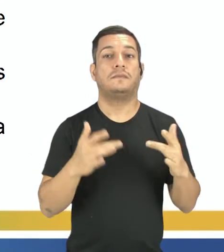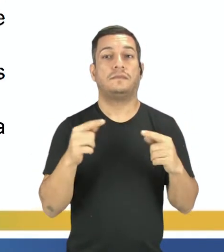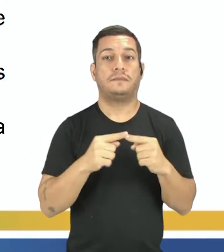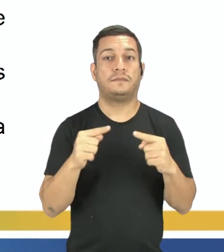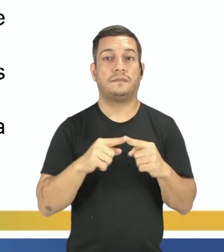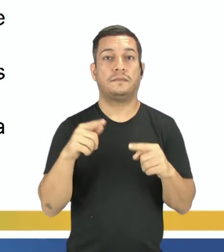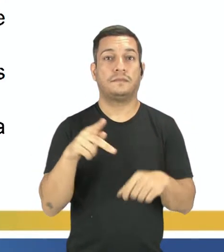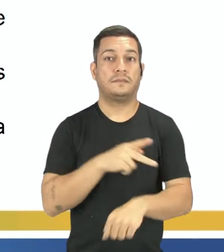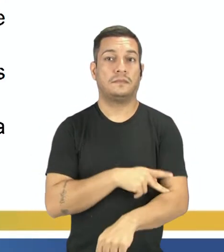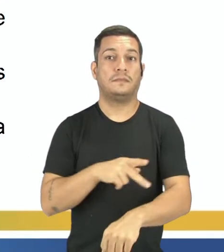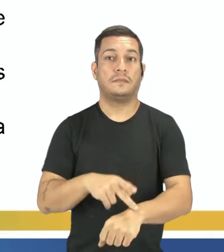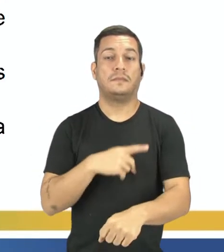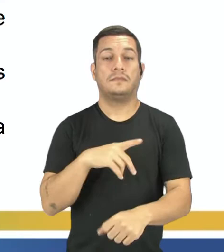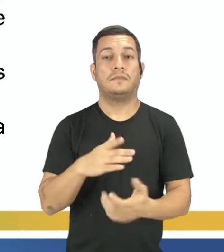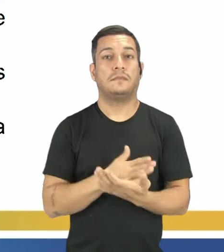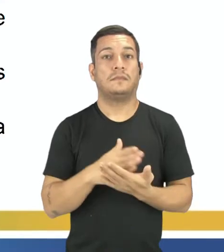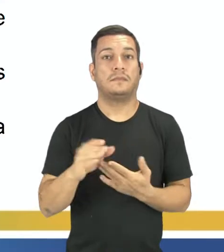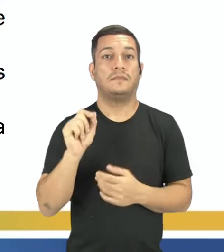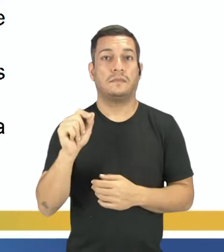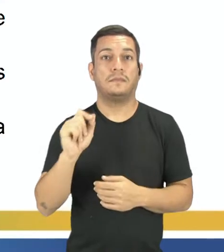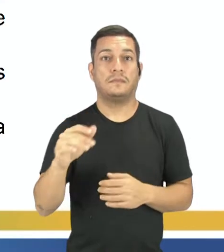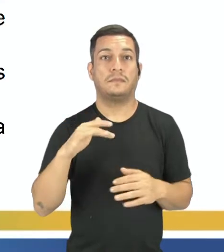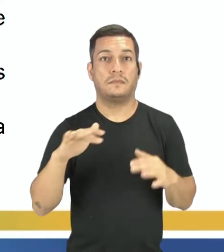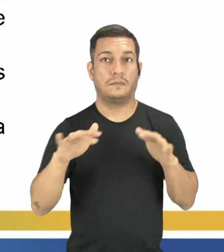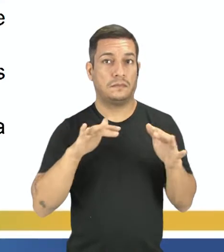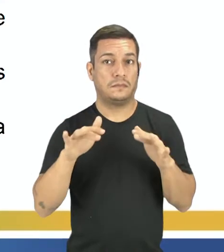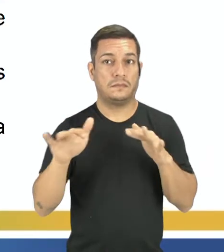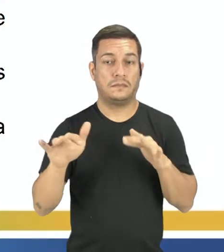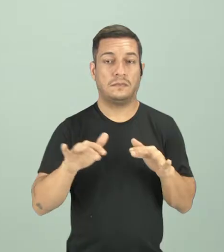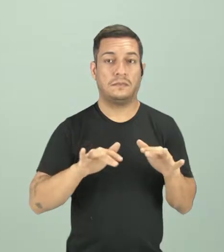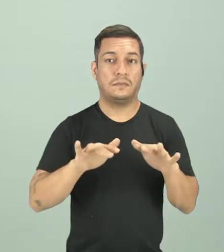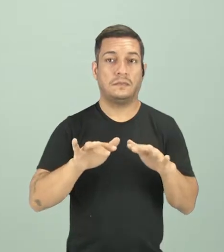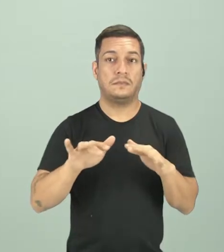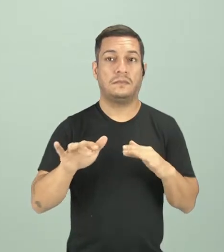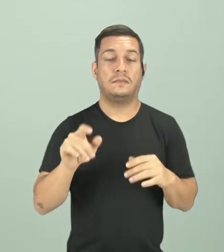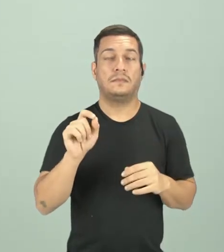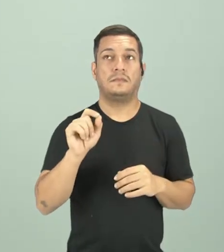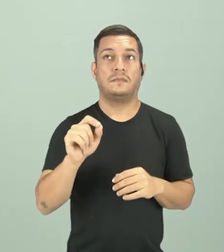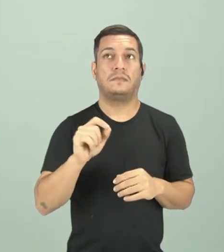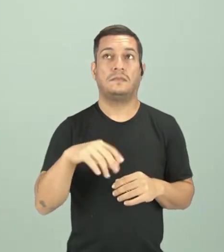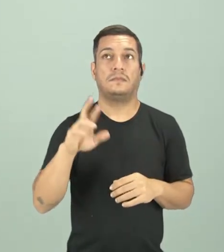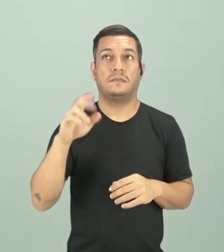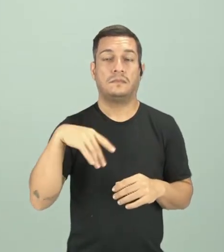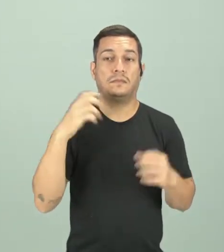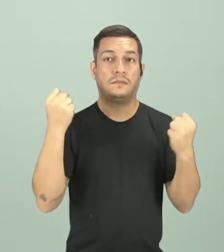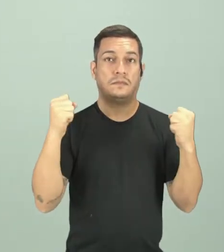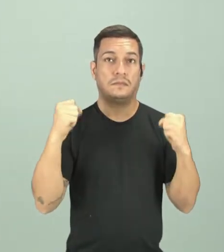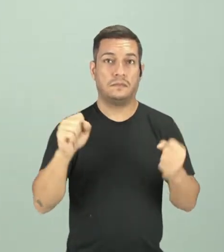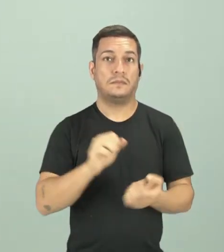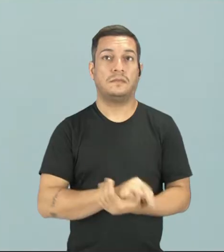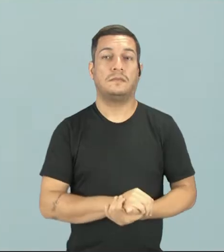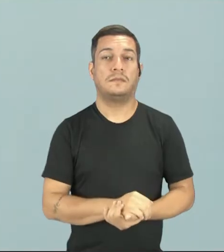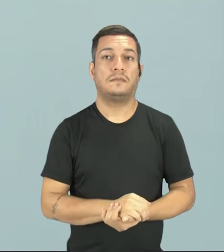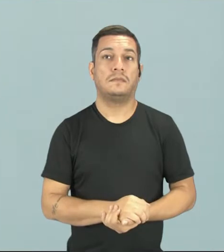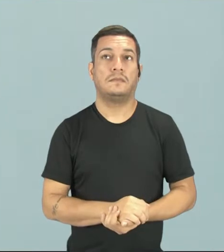pedagógicos. Inicia-se um movimento de regulamentação do desporto na educação física.